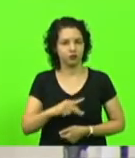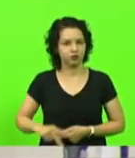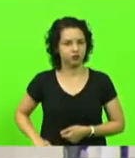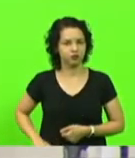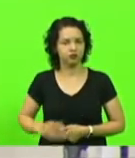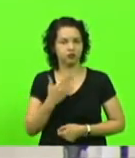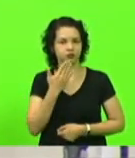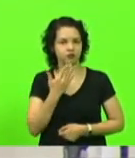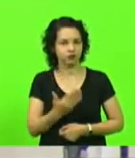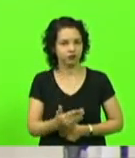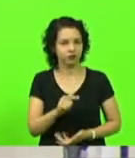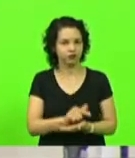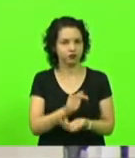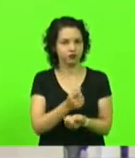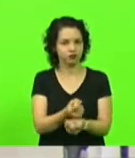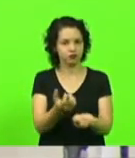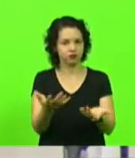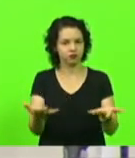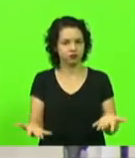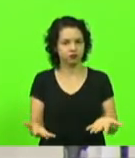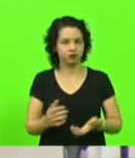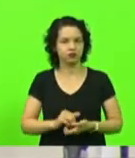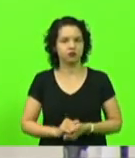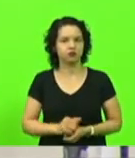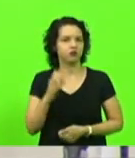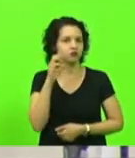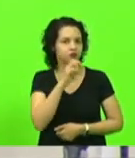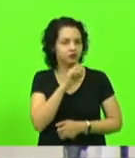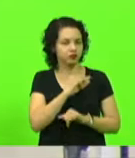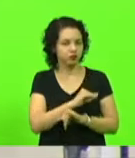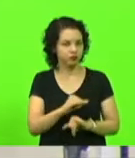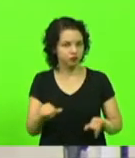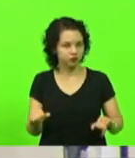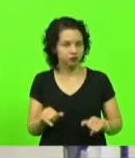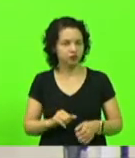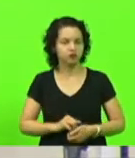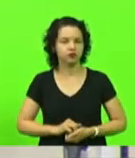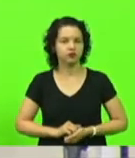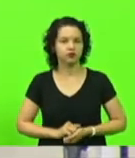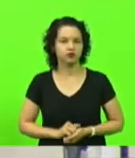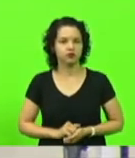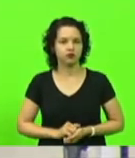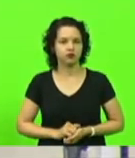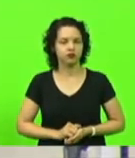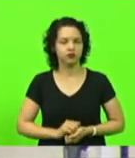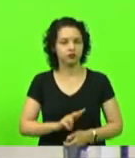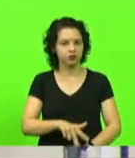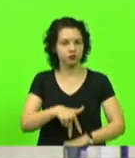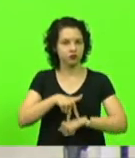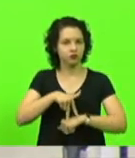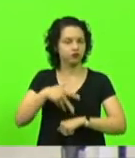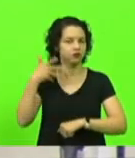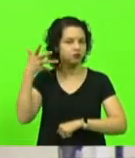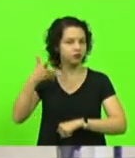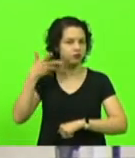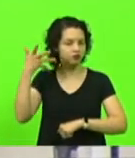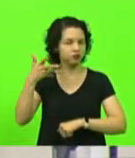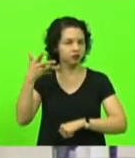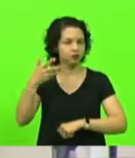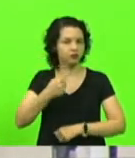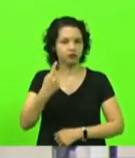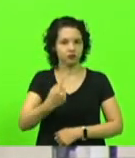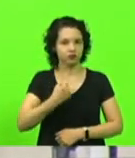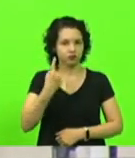procedesse à distribuição. Breves comunicações. Fizeram uso da palavra os senhores